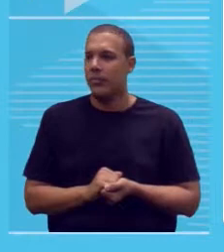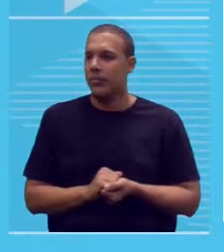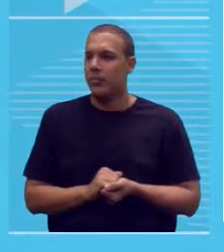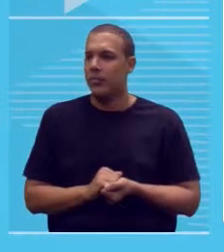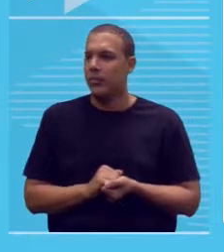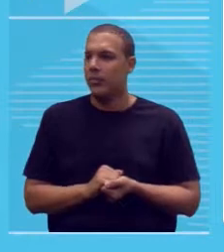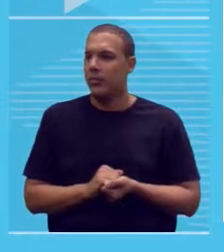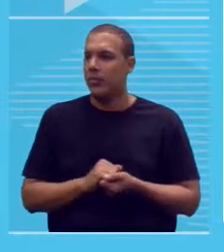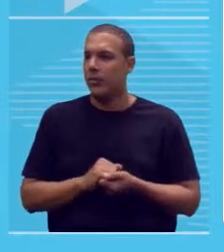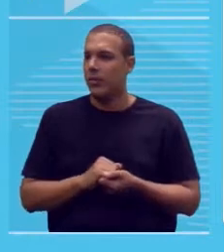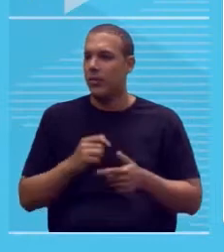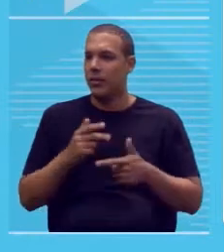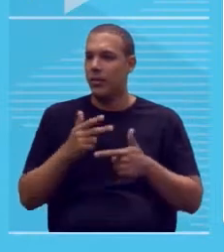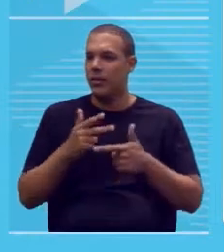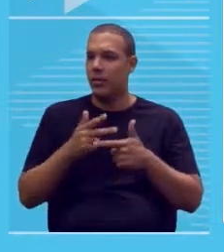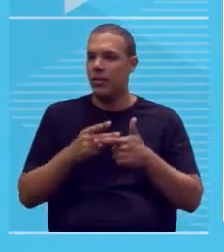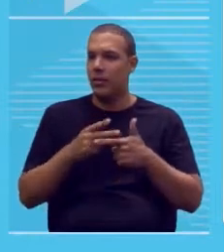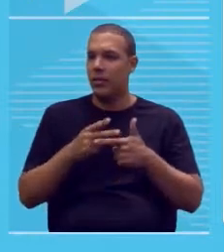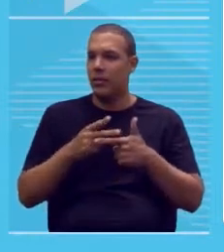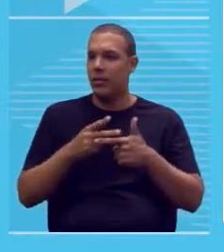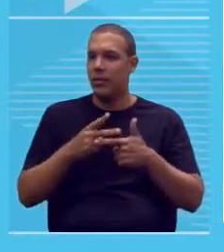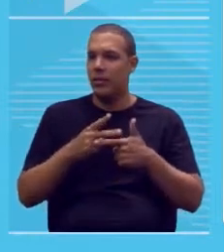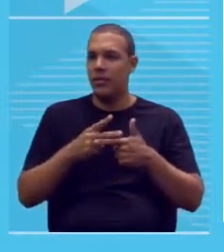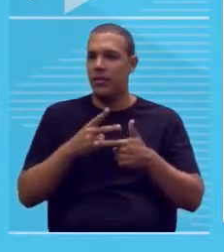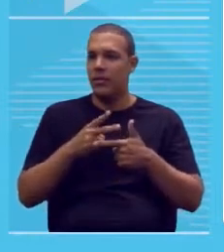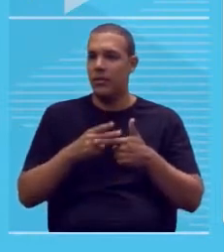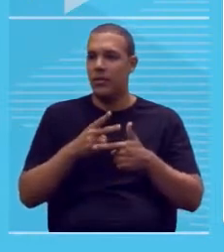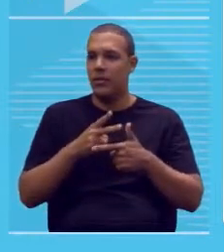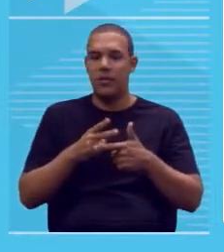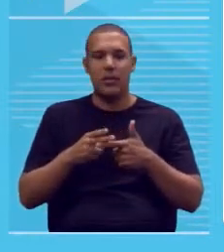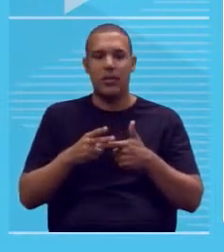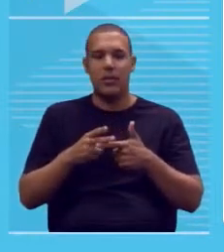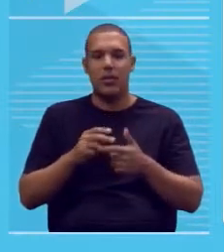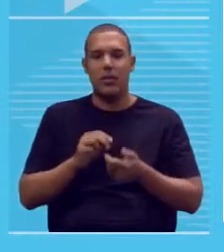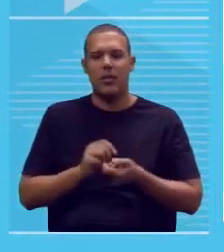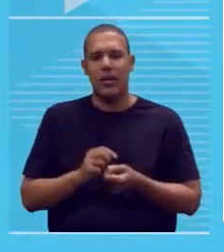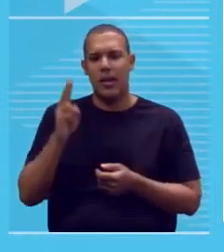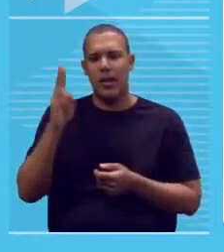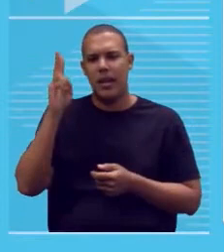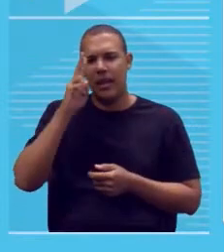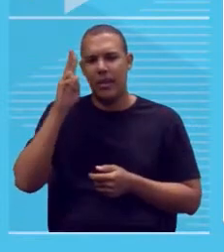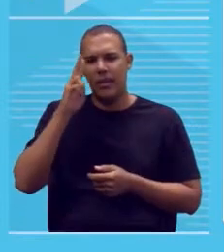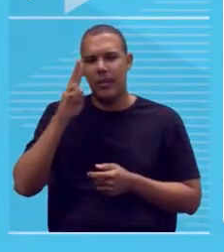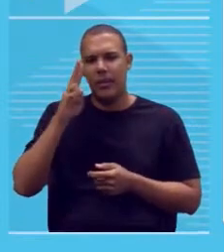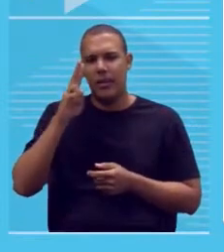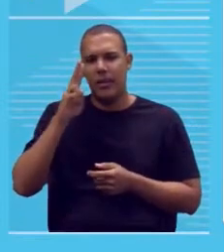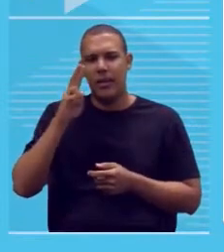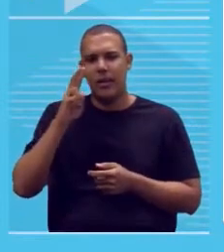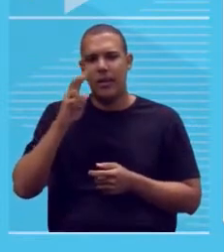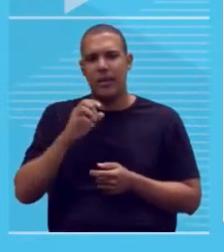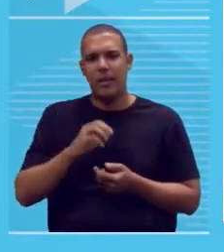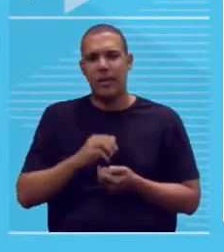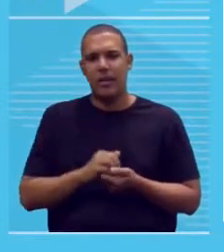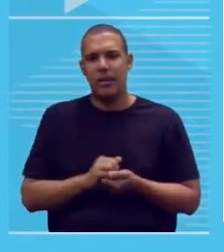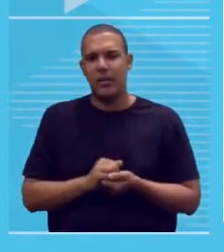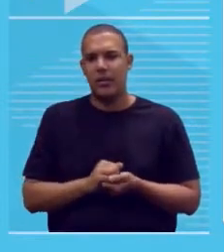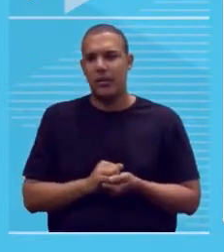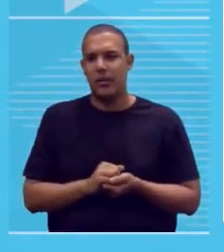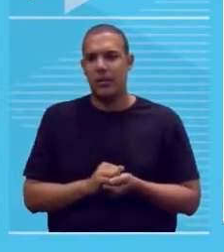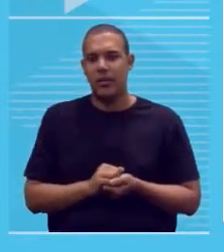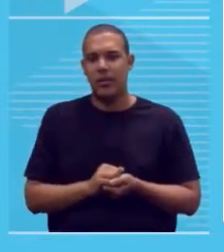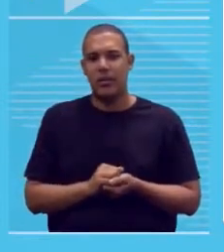logo do refri. Do refri, da coca. Como assim, professor, da coca? Cateto